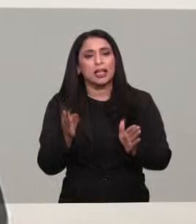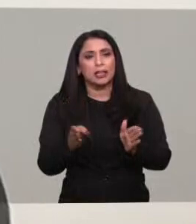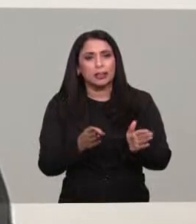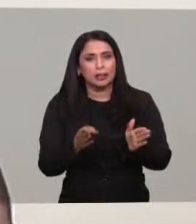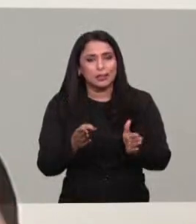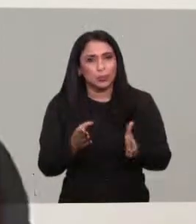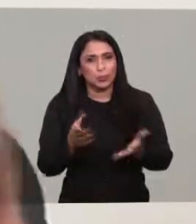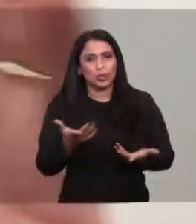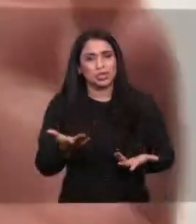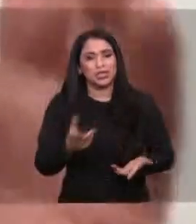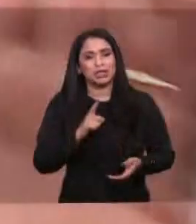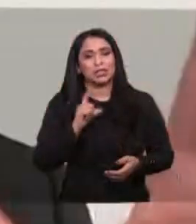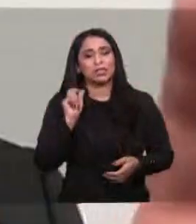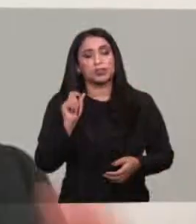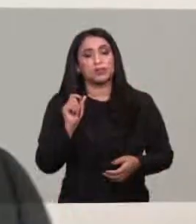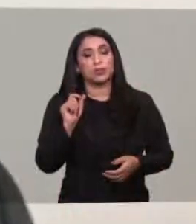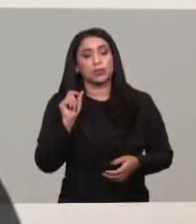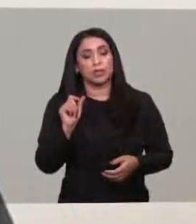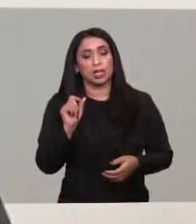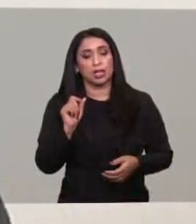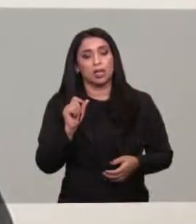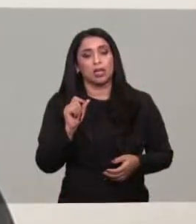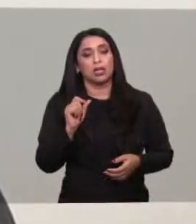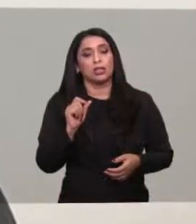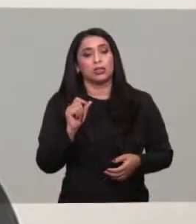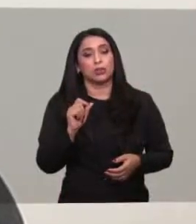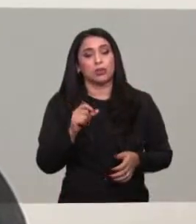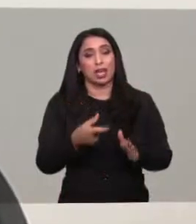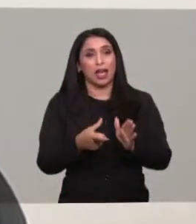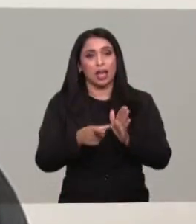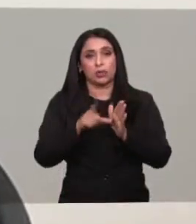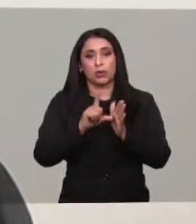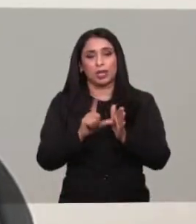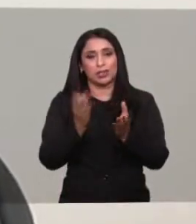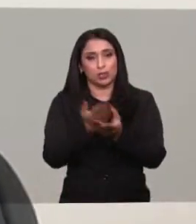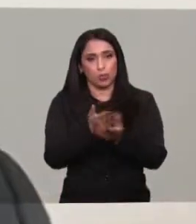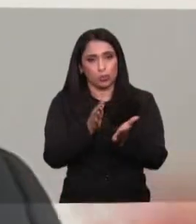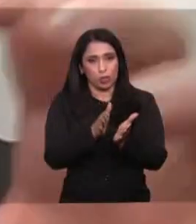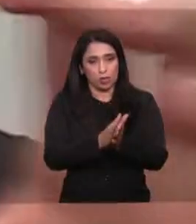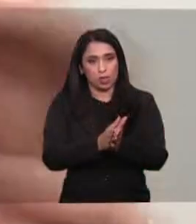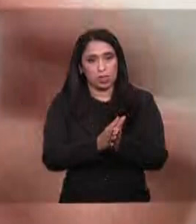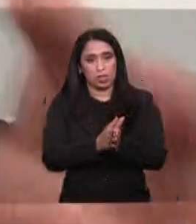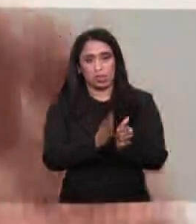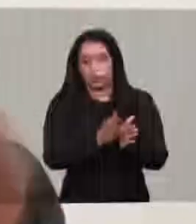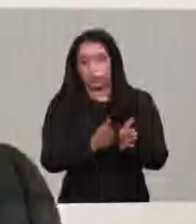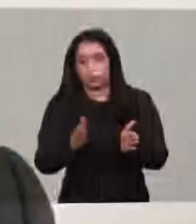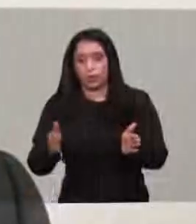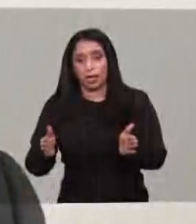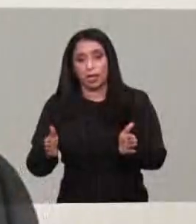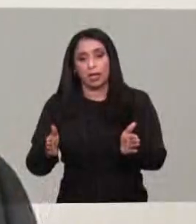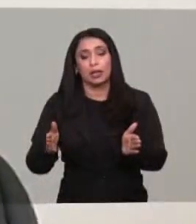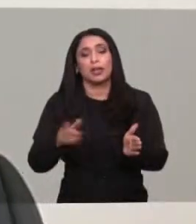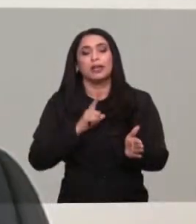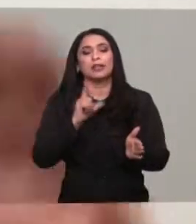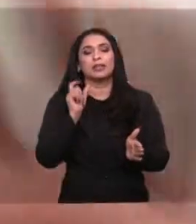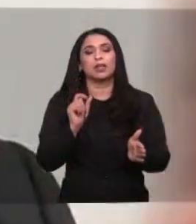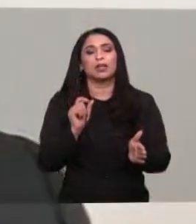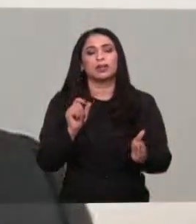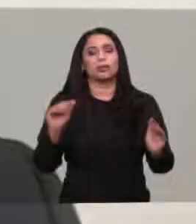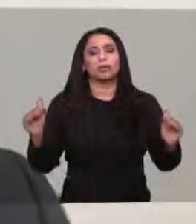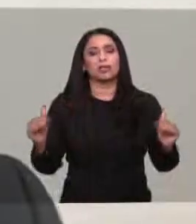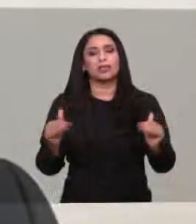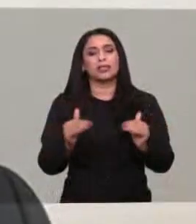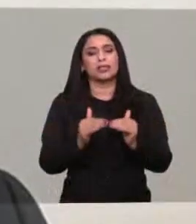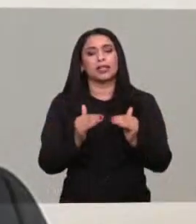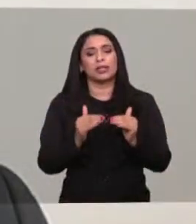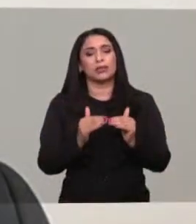causa em relação aos elementos indiciários da fase pré-processual, em sintonia com o que preconiza a